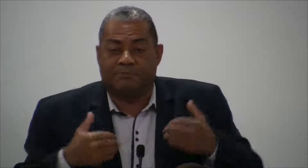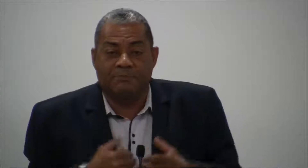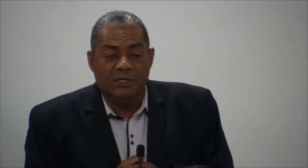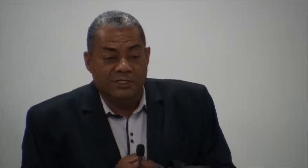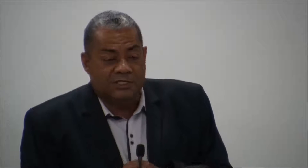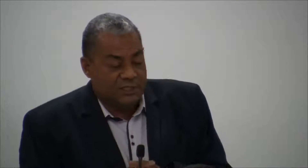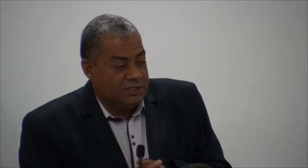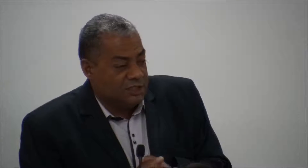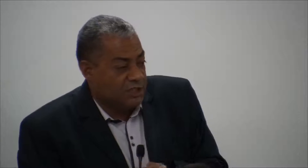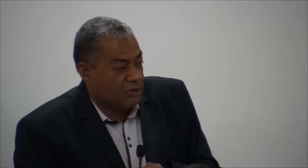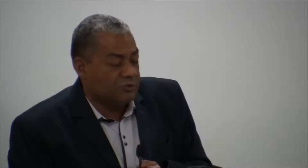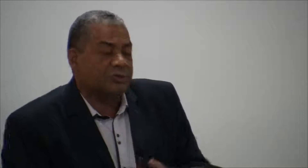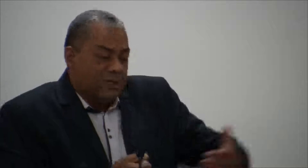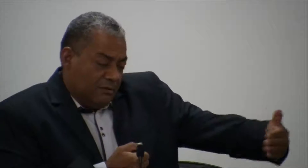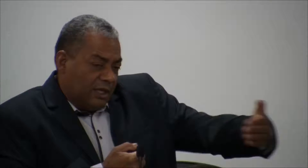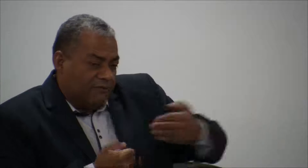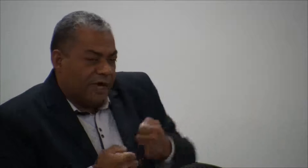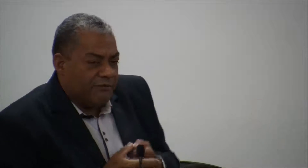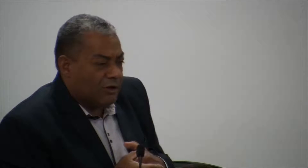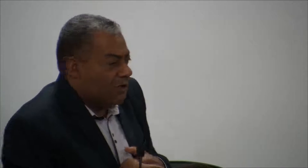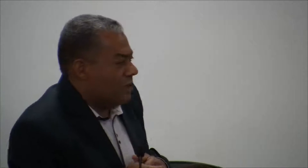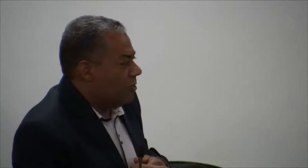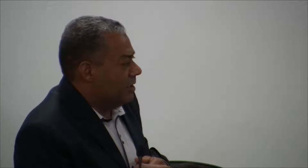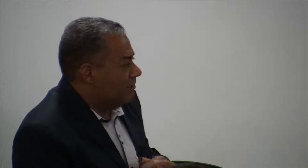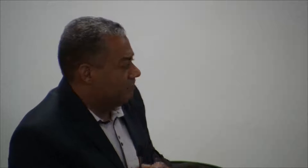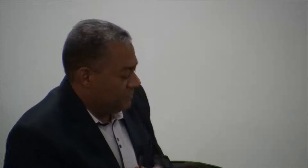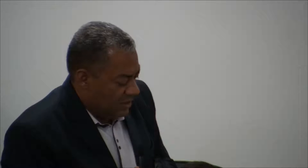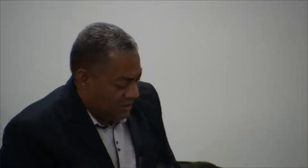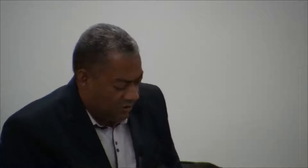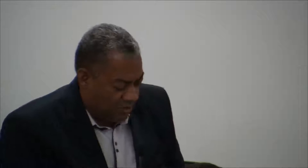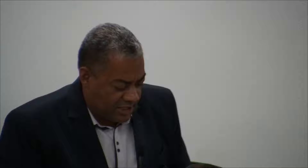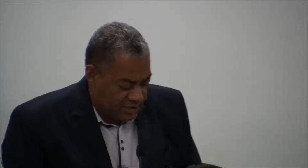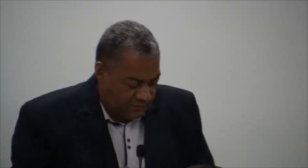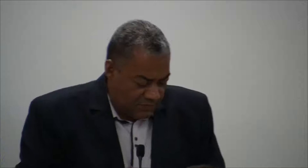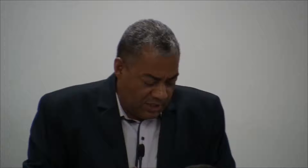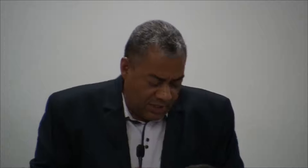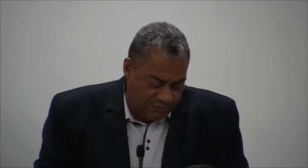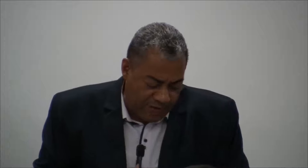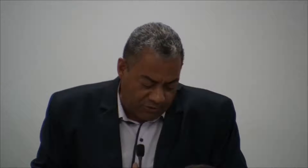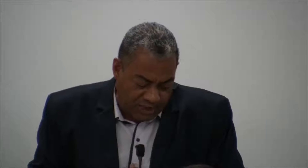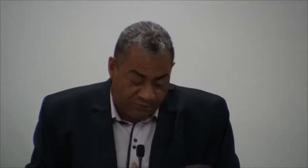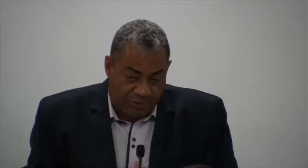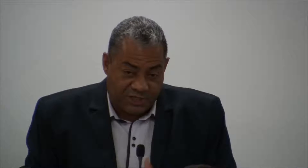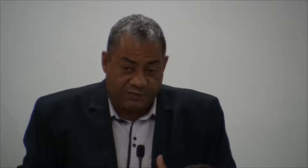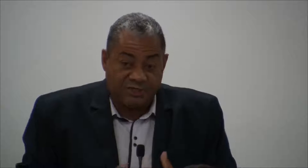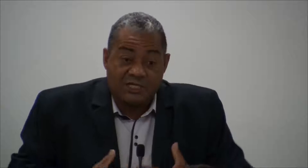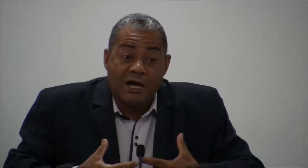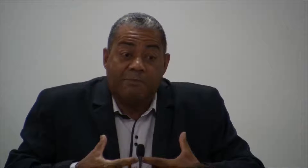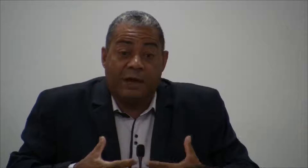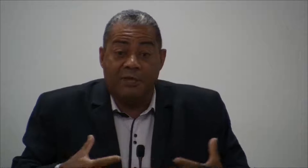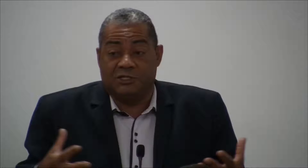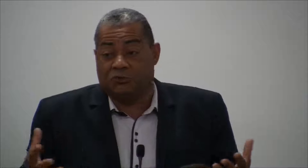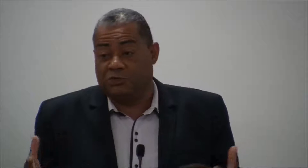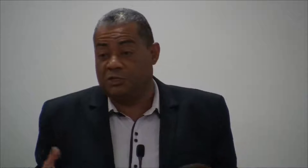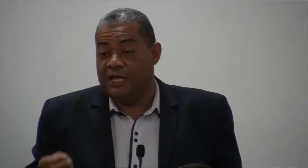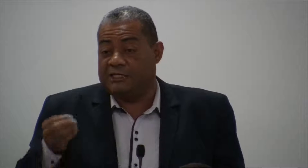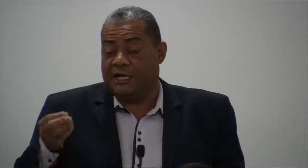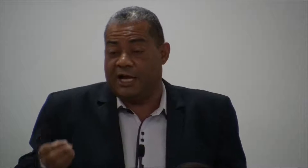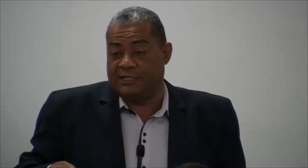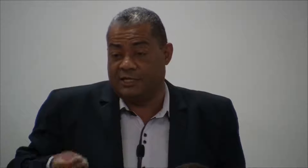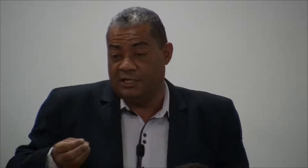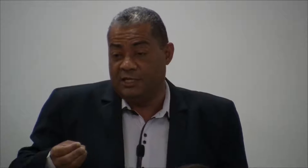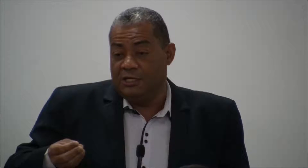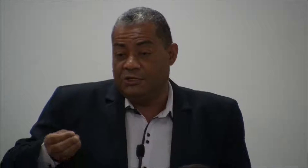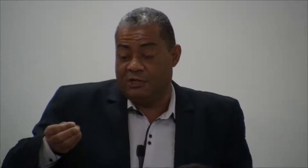são distintos, equivale o valor menor. Então, realmente, espero que esse projeto seja amplamente discutido